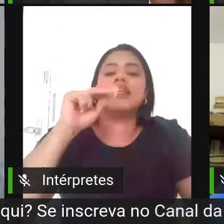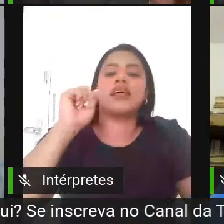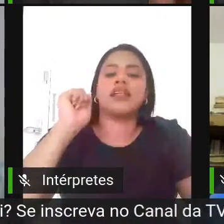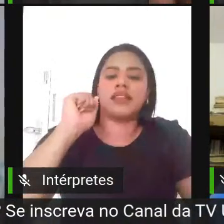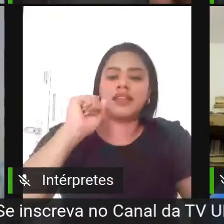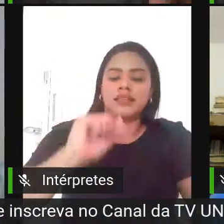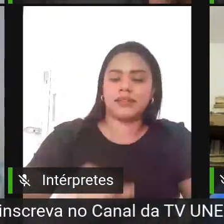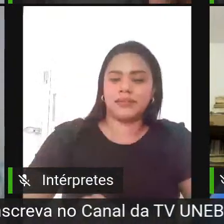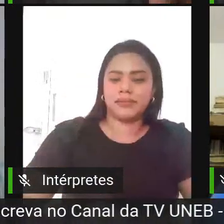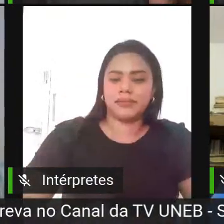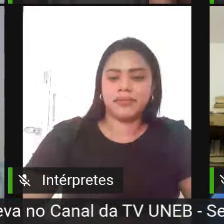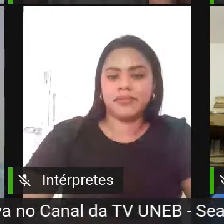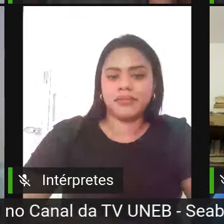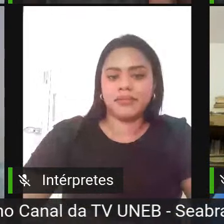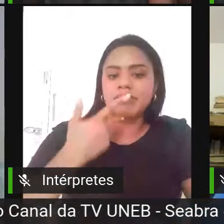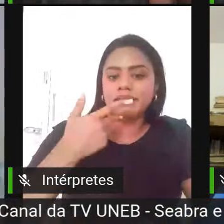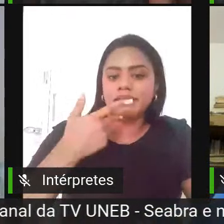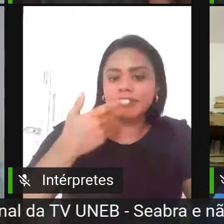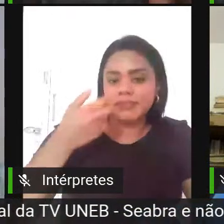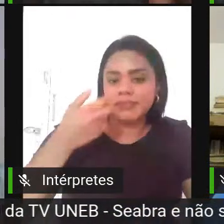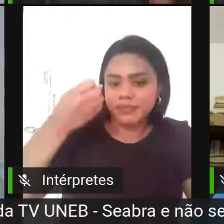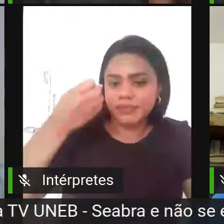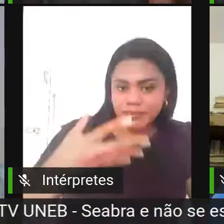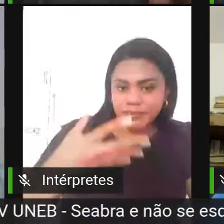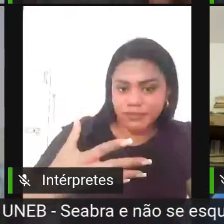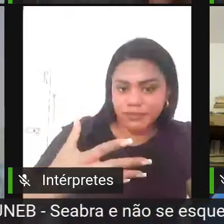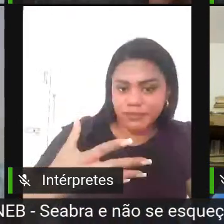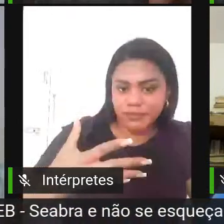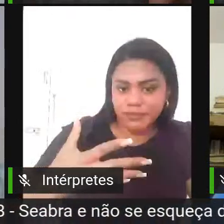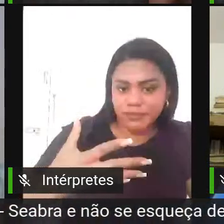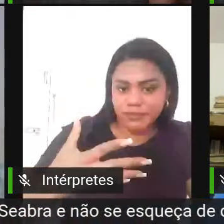escrita? Bem, já temos a pessoa, a Teresa de volta, que bom.